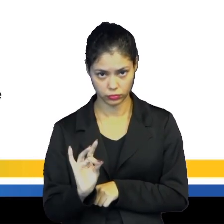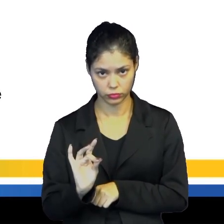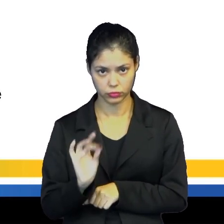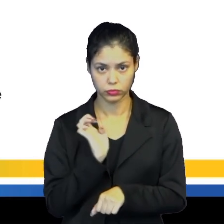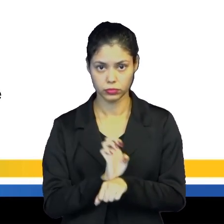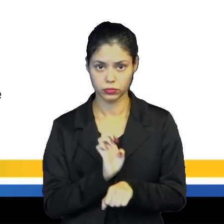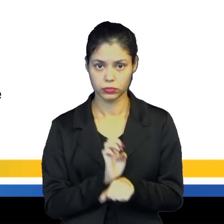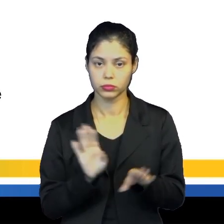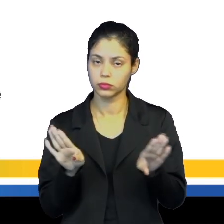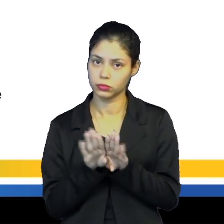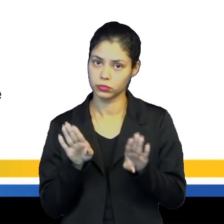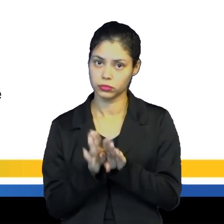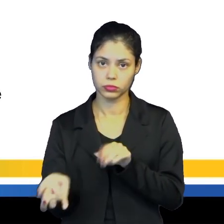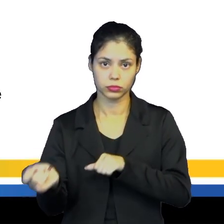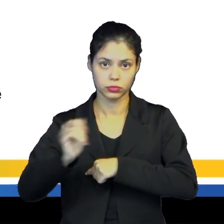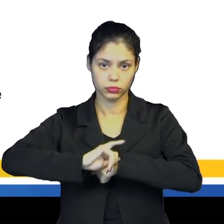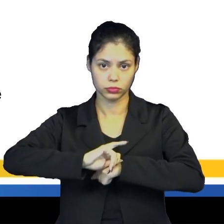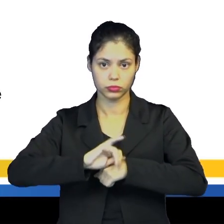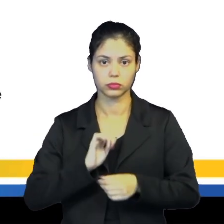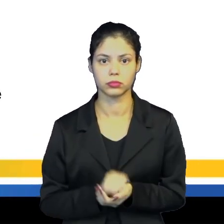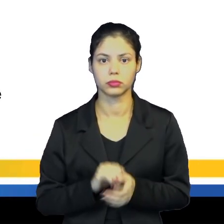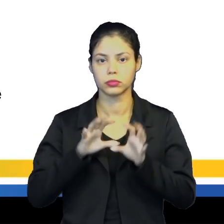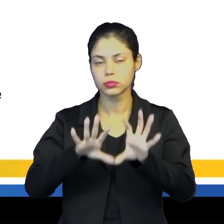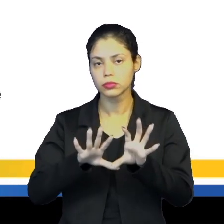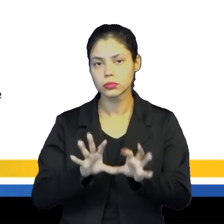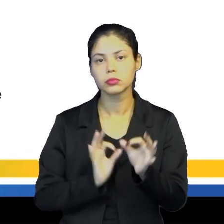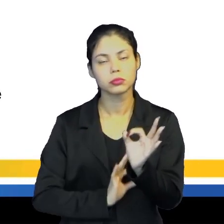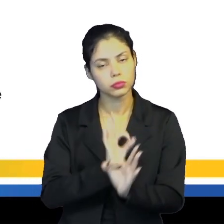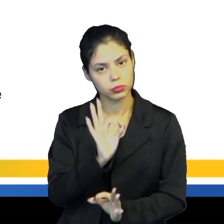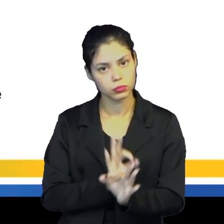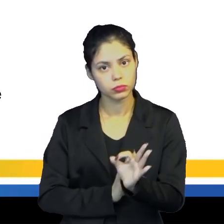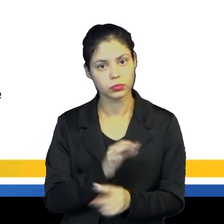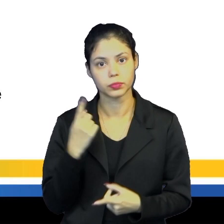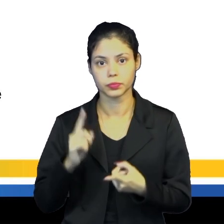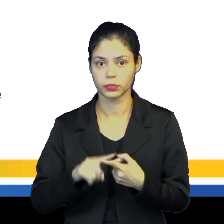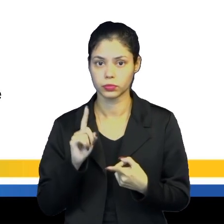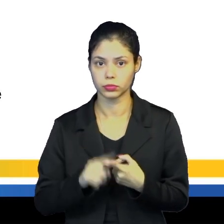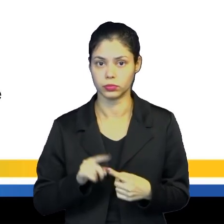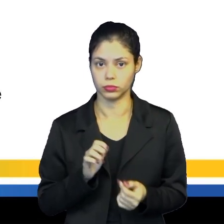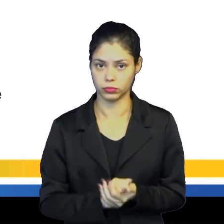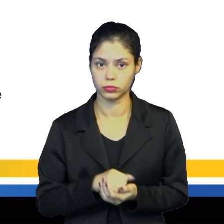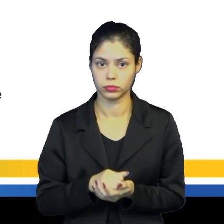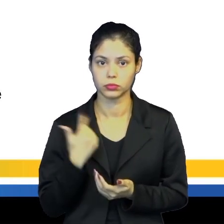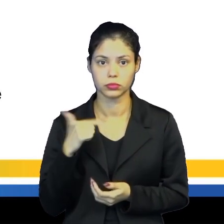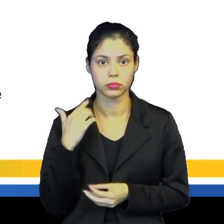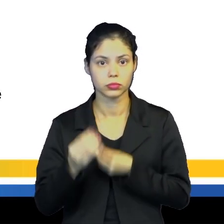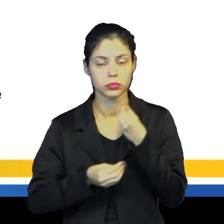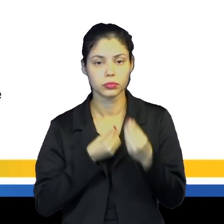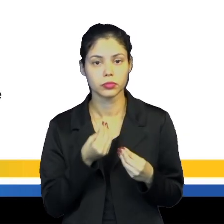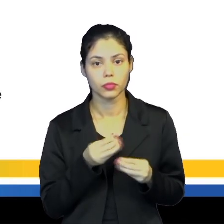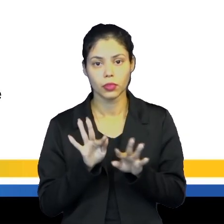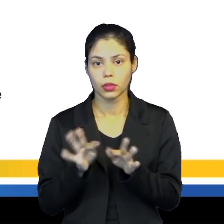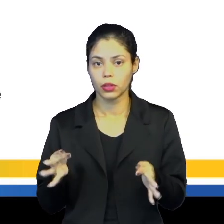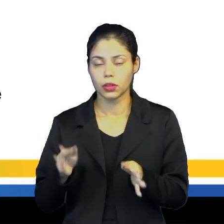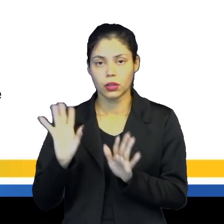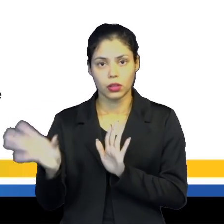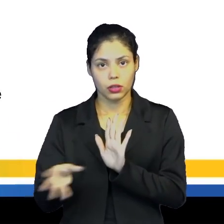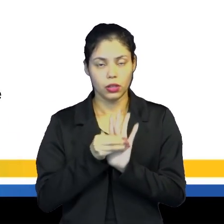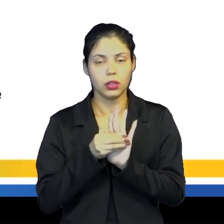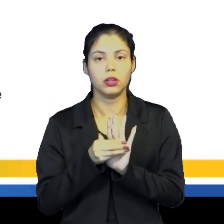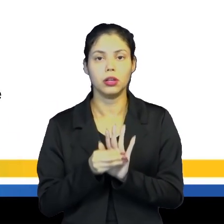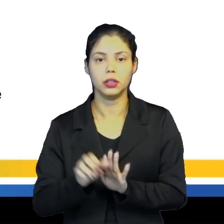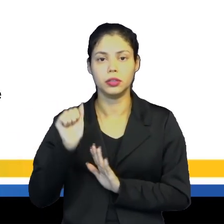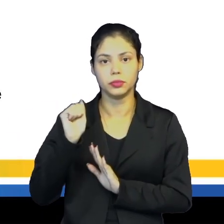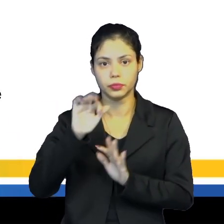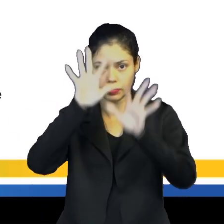as capitais. Então, é assim que se monta. Por quê? Não adianta a gente só simplesmente colocar, dizer assim,